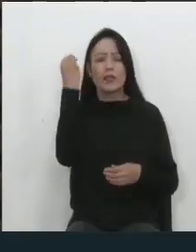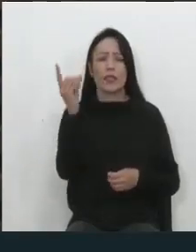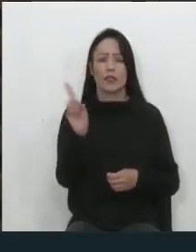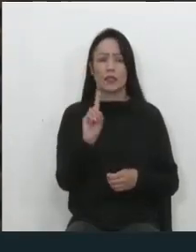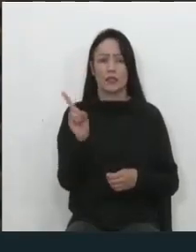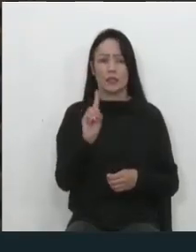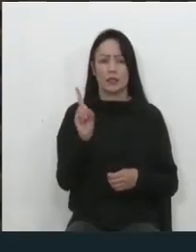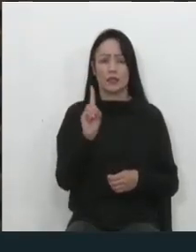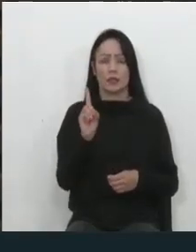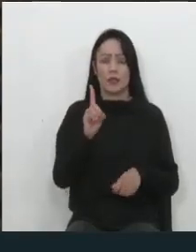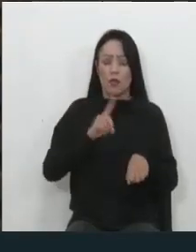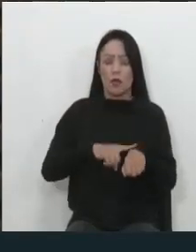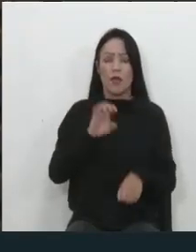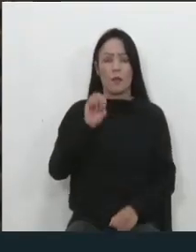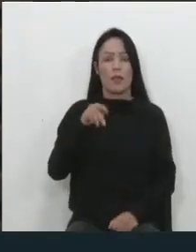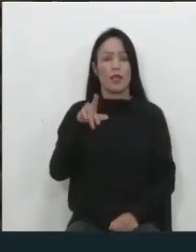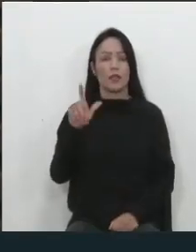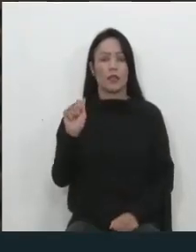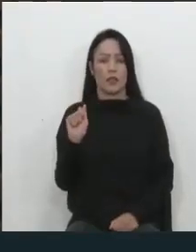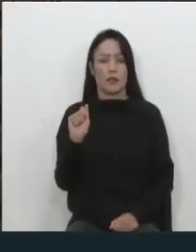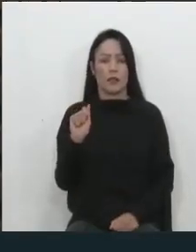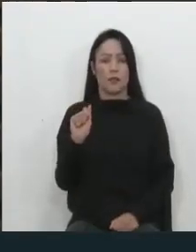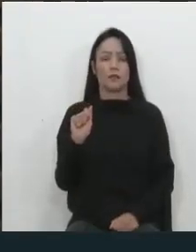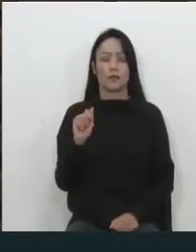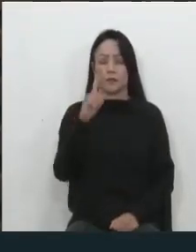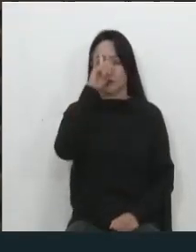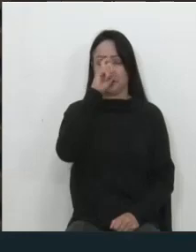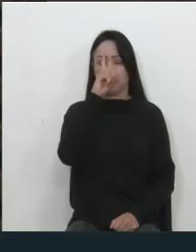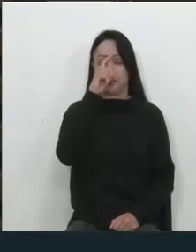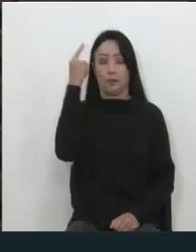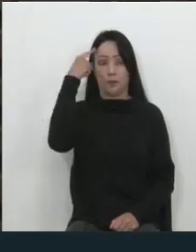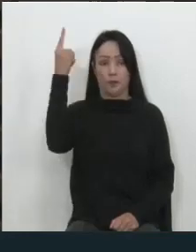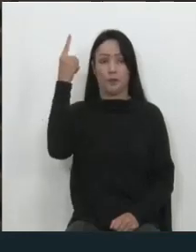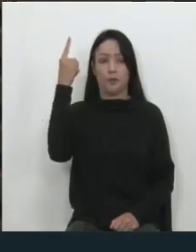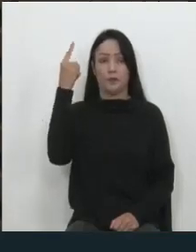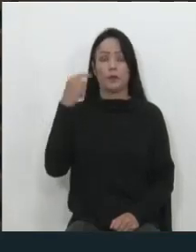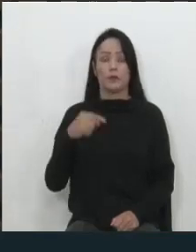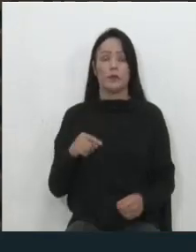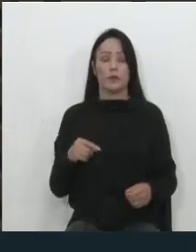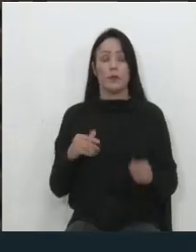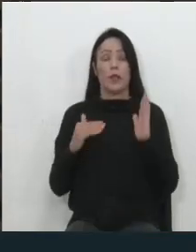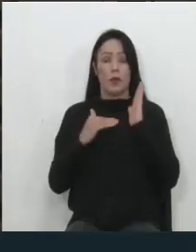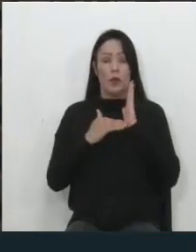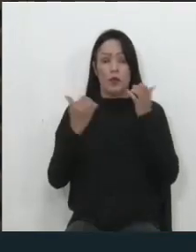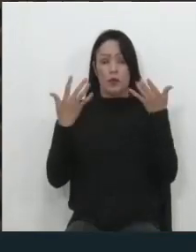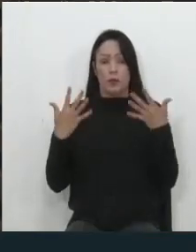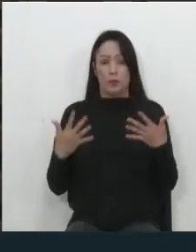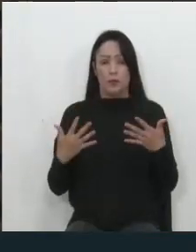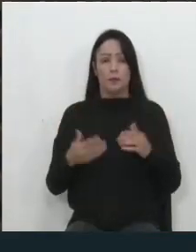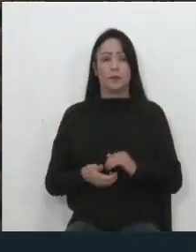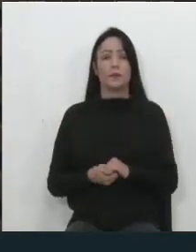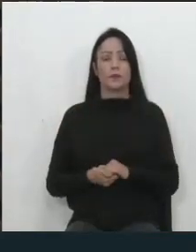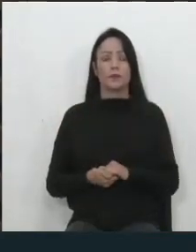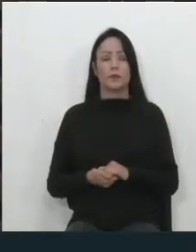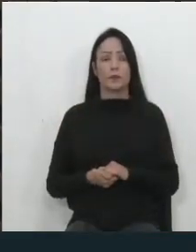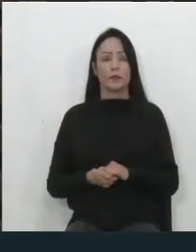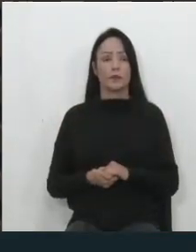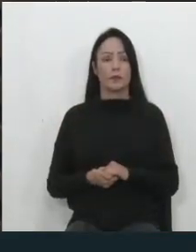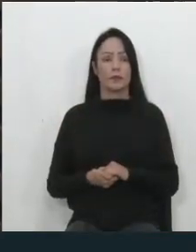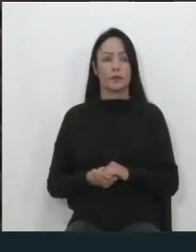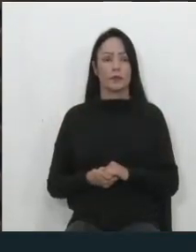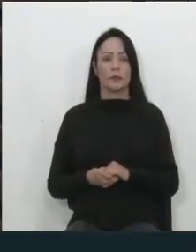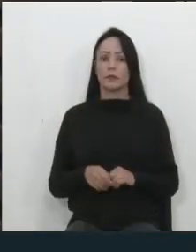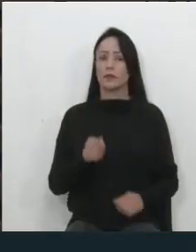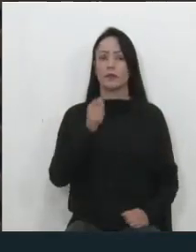Estela Maris. E, por último, não poderia deixar de falar, ainda não está bem